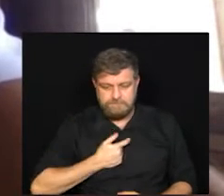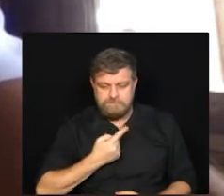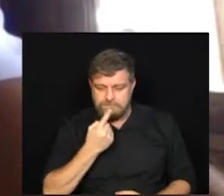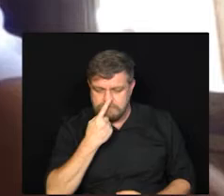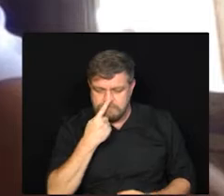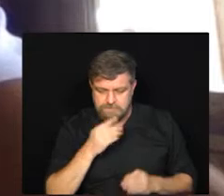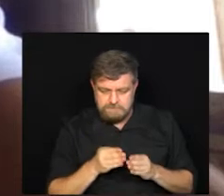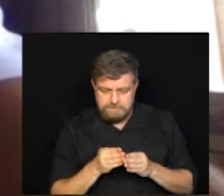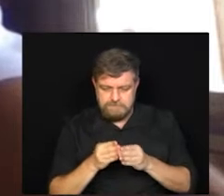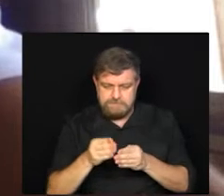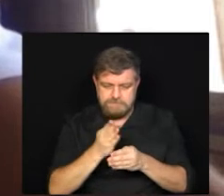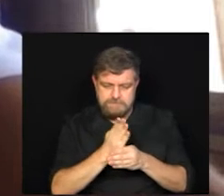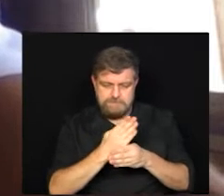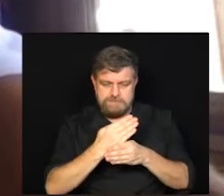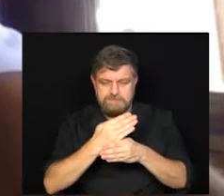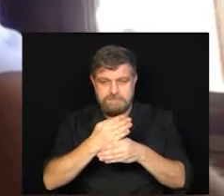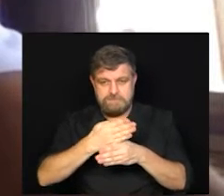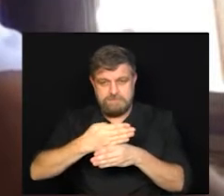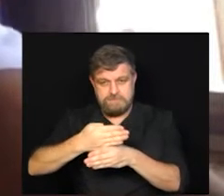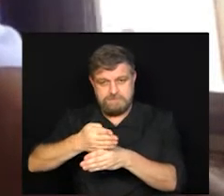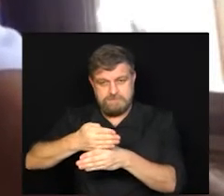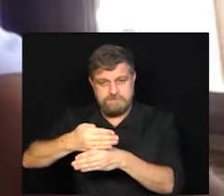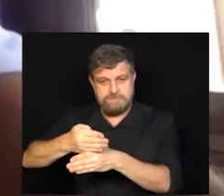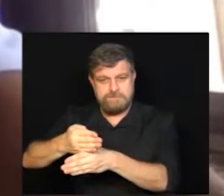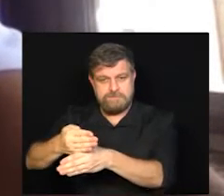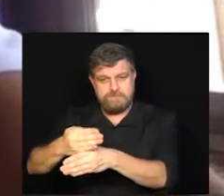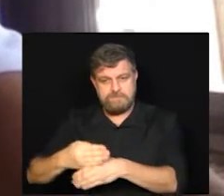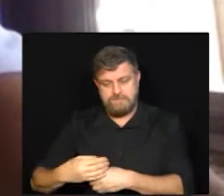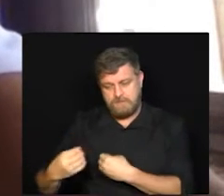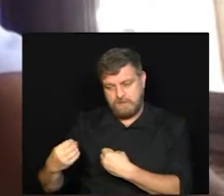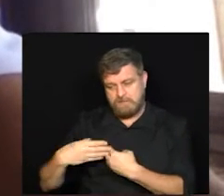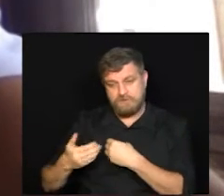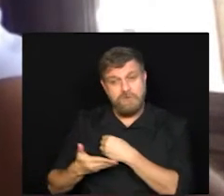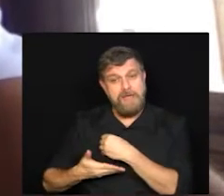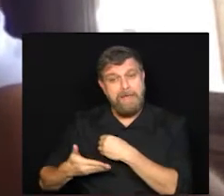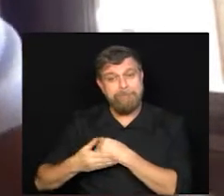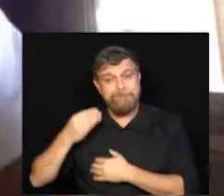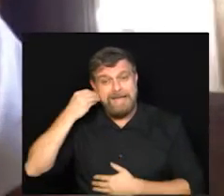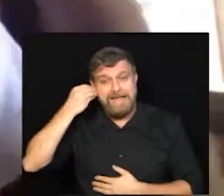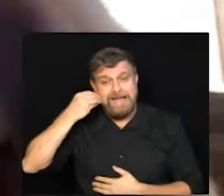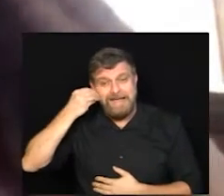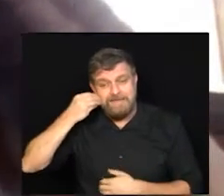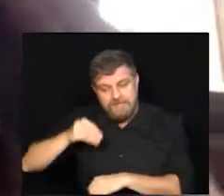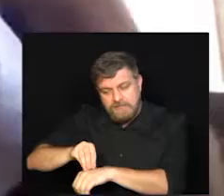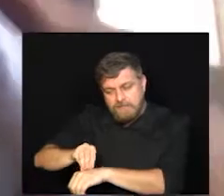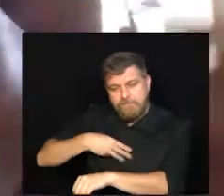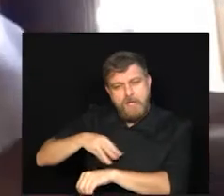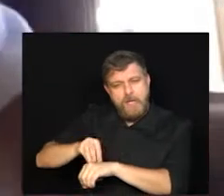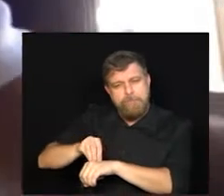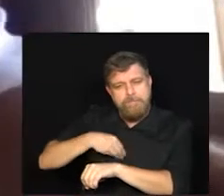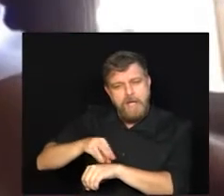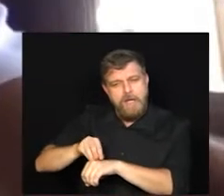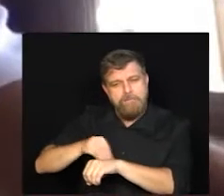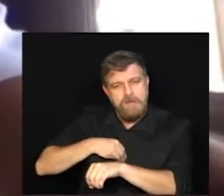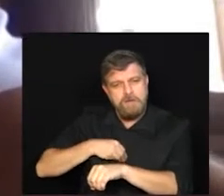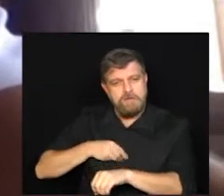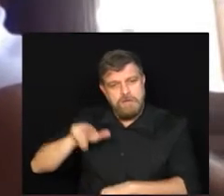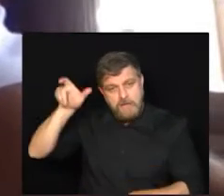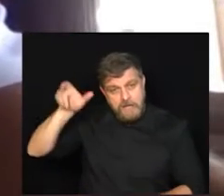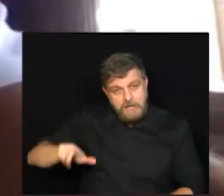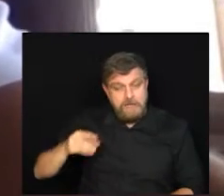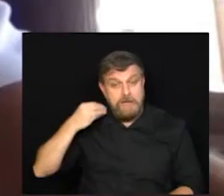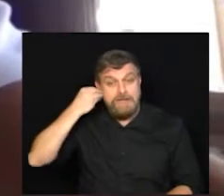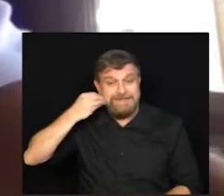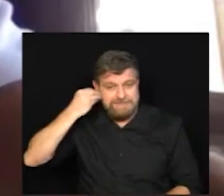passou tudo, fez a base inteira comigo, me ensinando toda a experiência, todo o know-how que ele tinha como